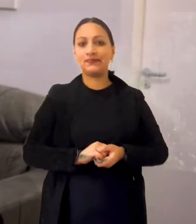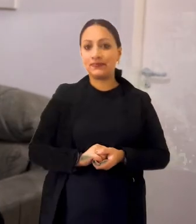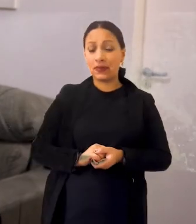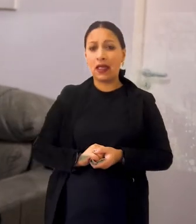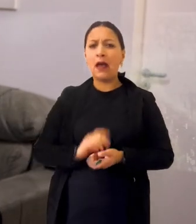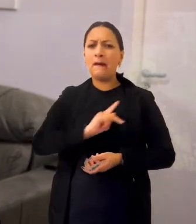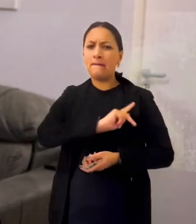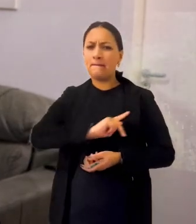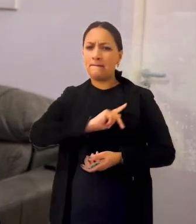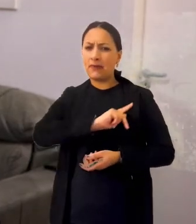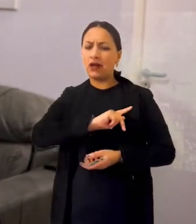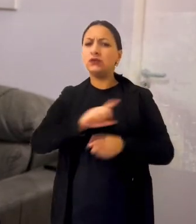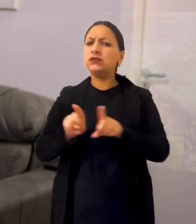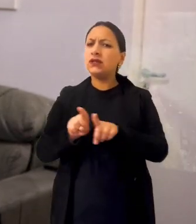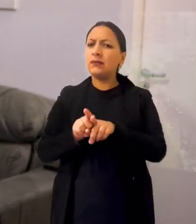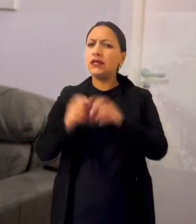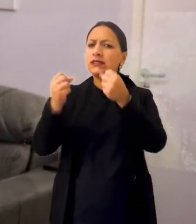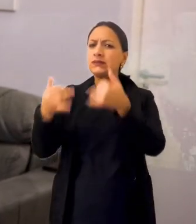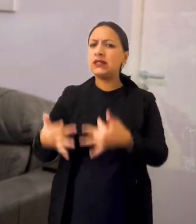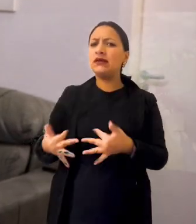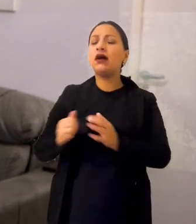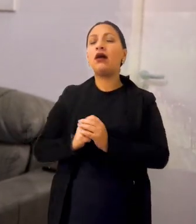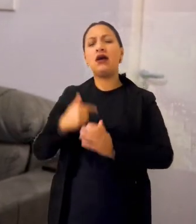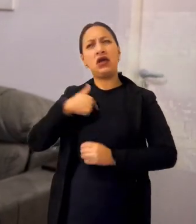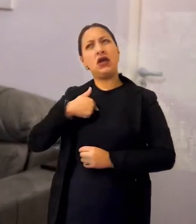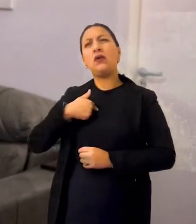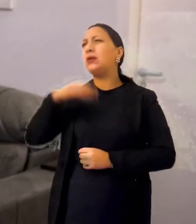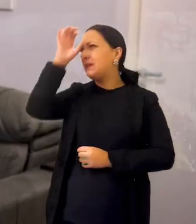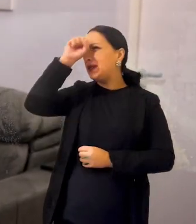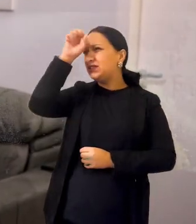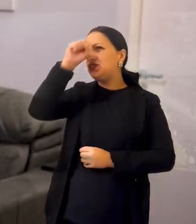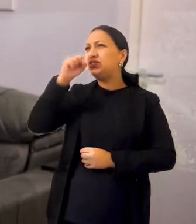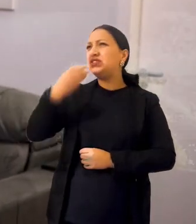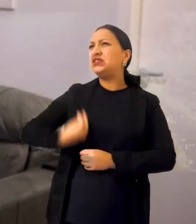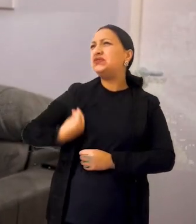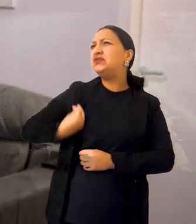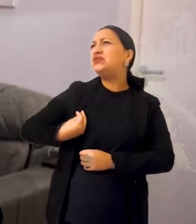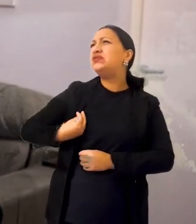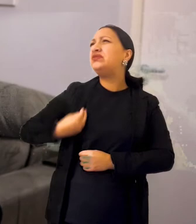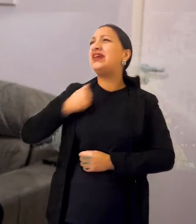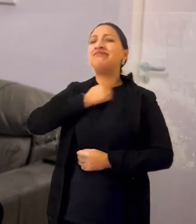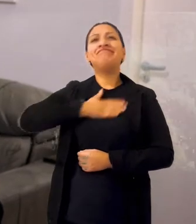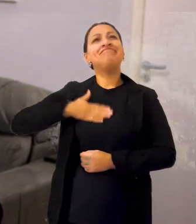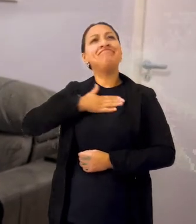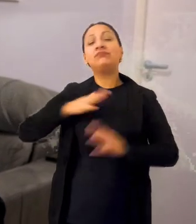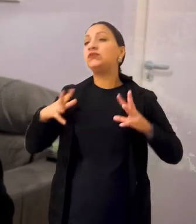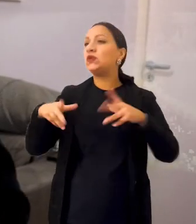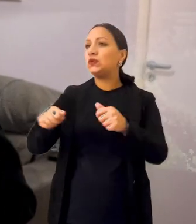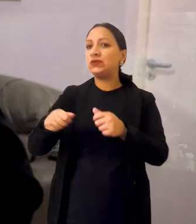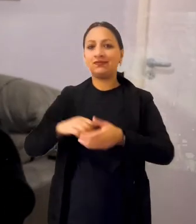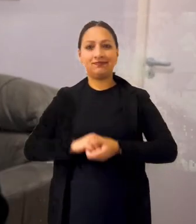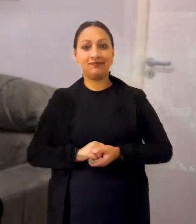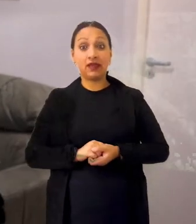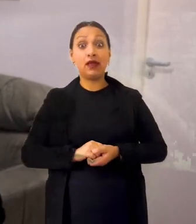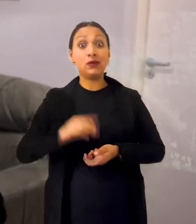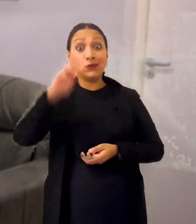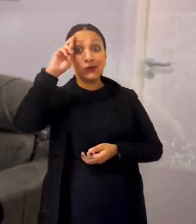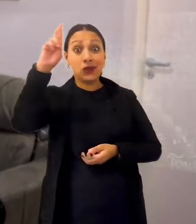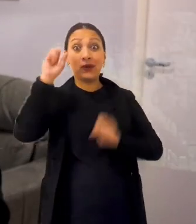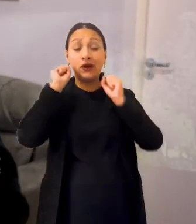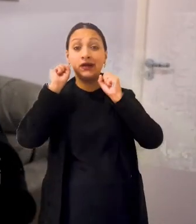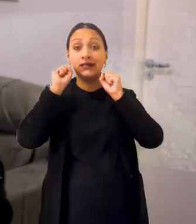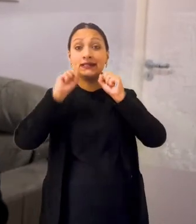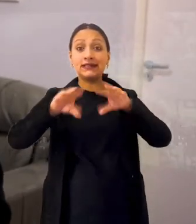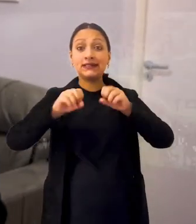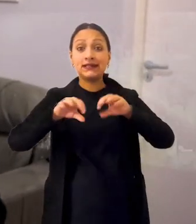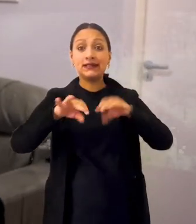será? O apóstolo Paulo diz o seguinte: Eu aprendi a viver contente com tudo. Que Deus os abençoe, que a nossa maior riqueza, aquela que